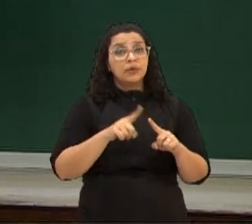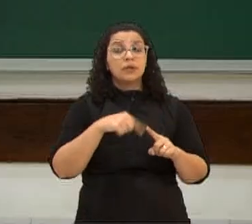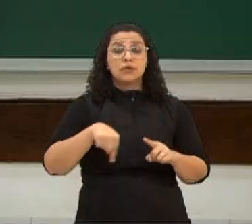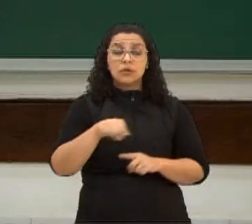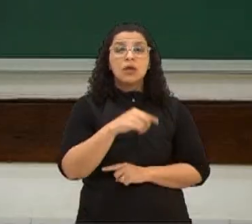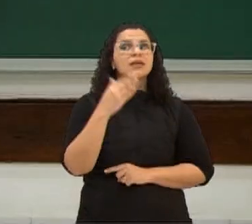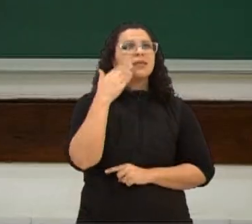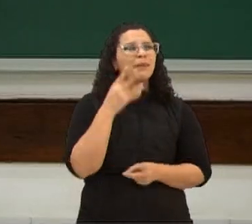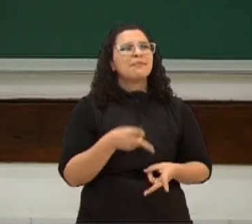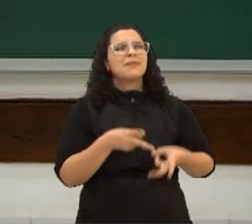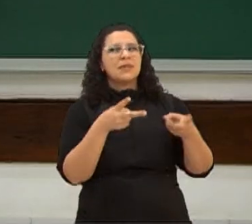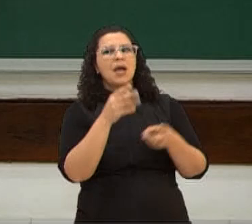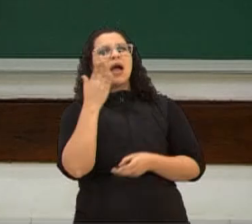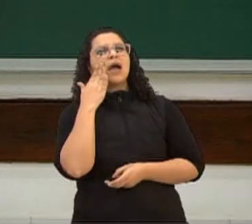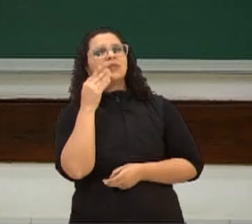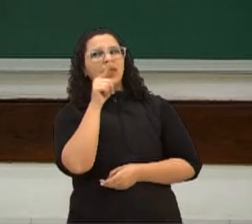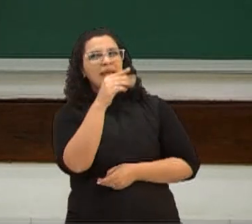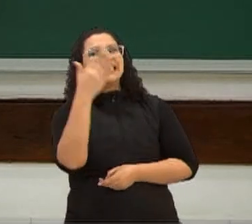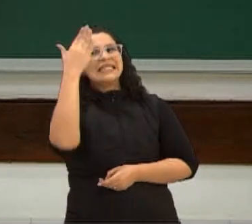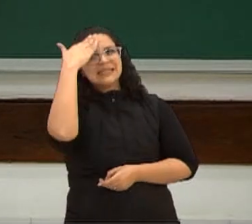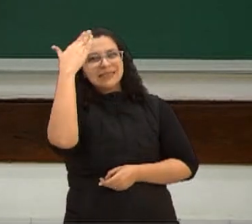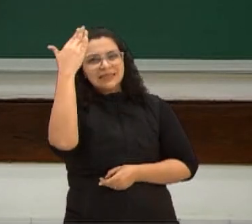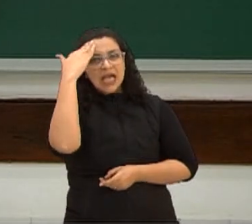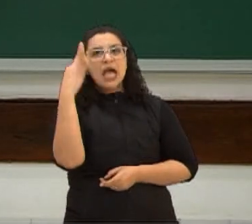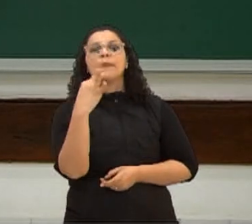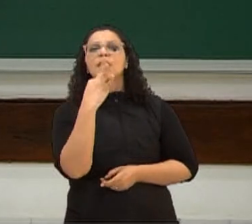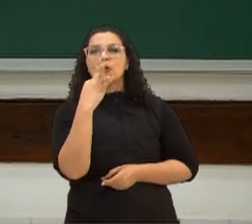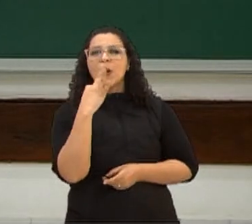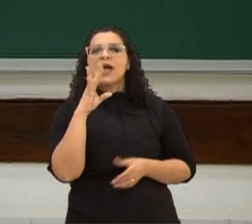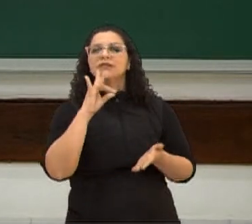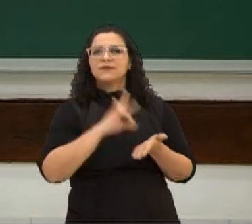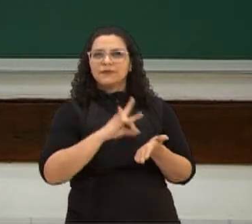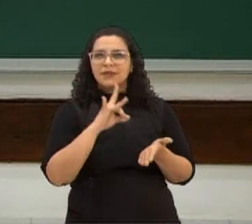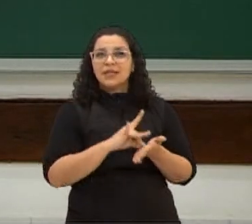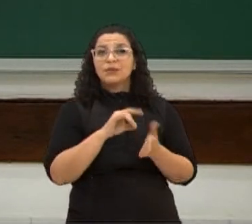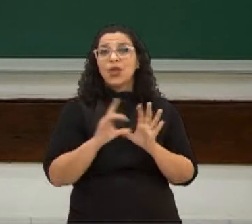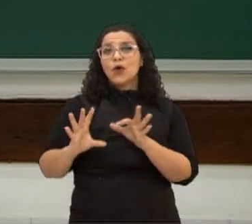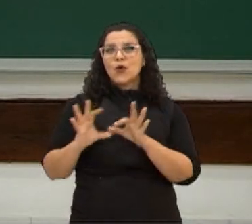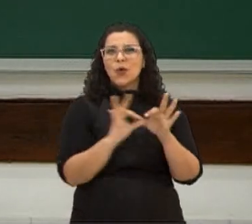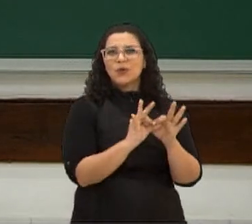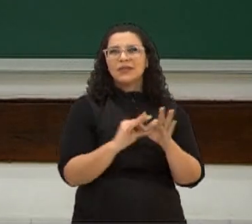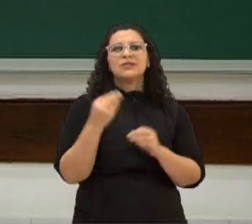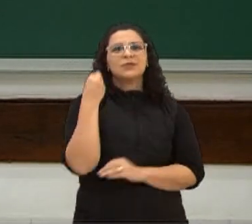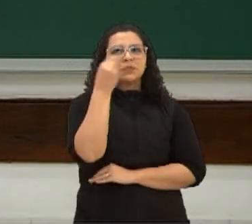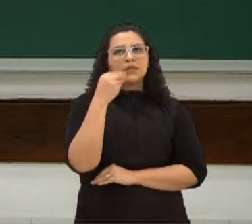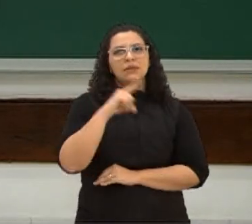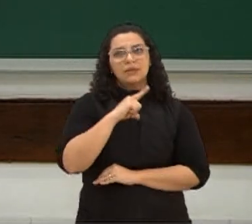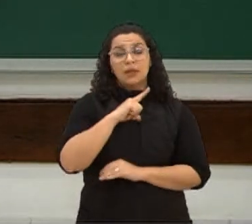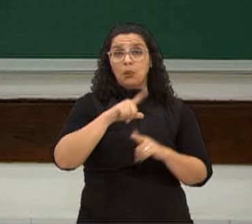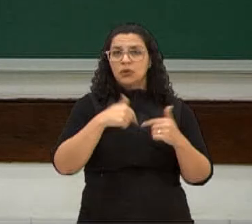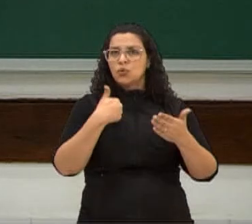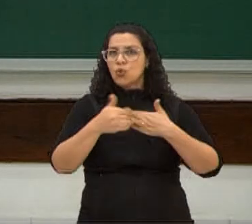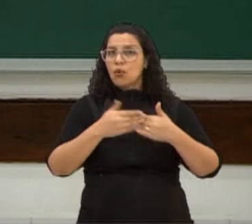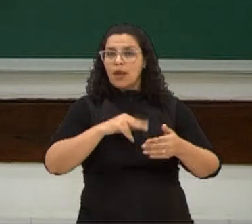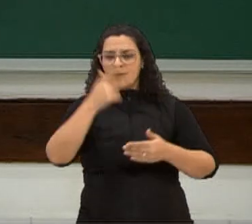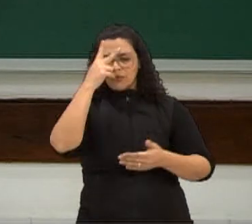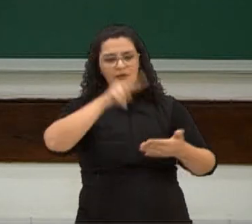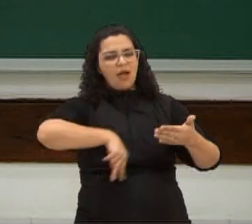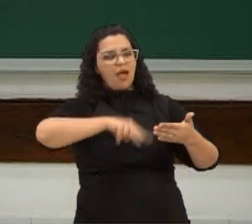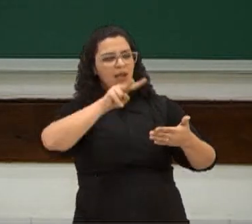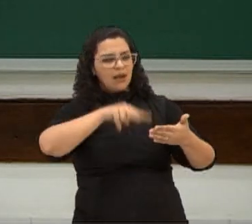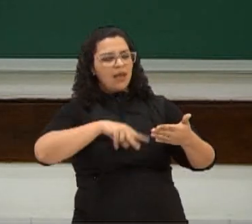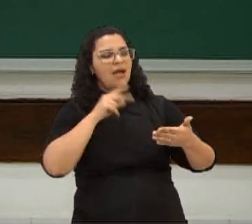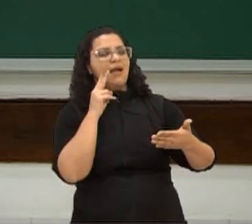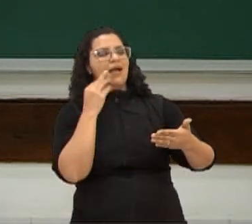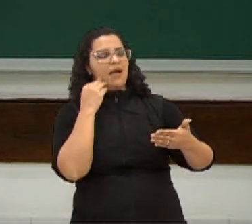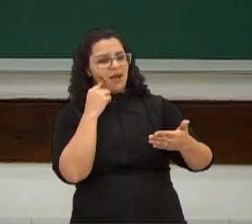a gente já percebe que você está inserido dentro deste contexto. Então, qualquer leitor, né,